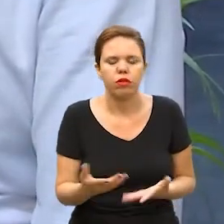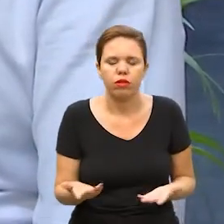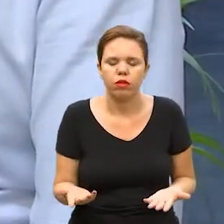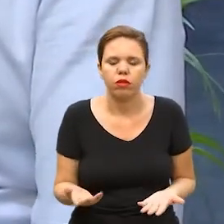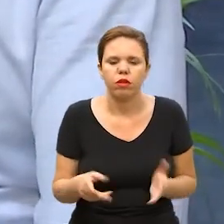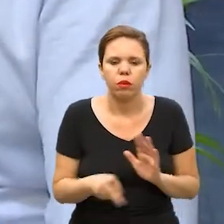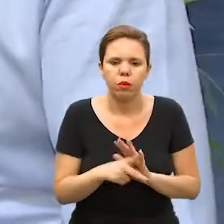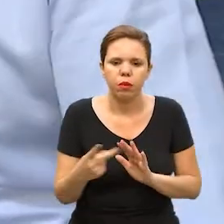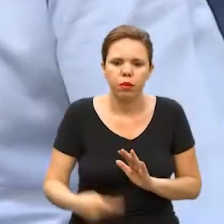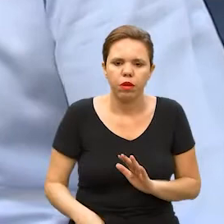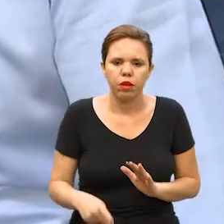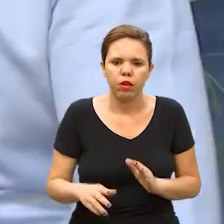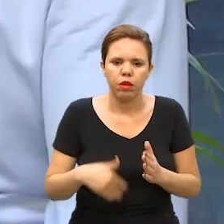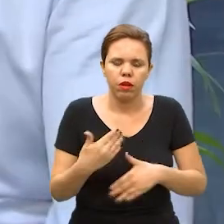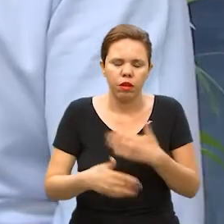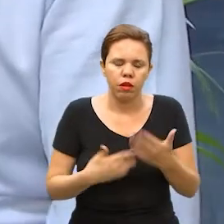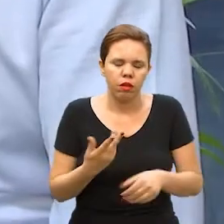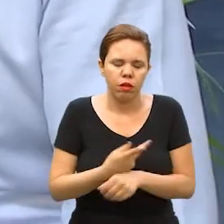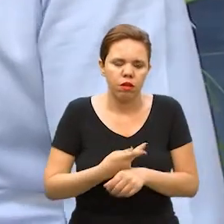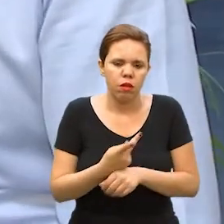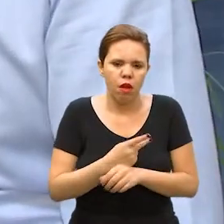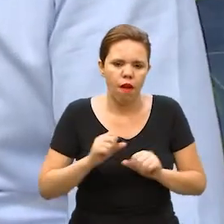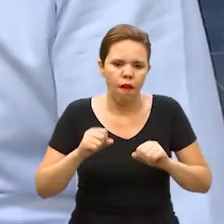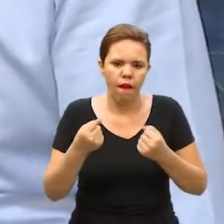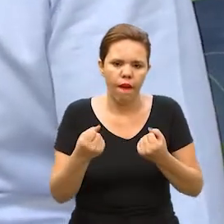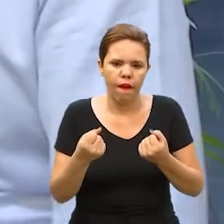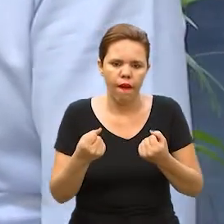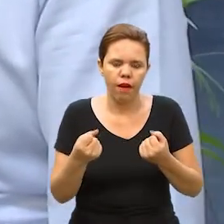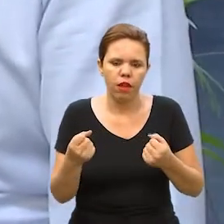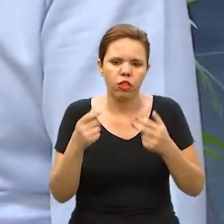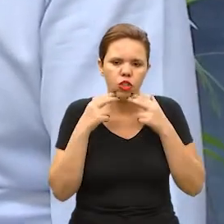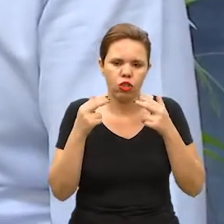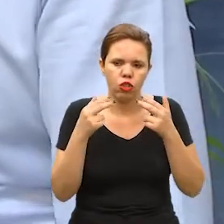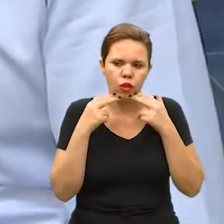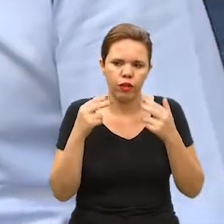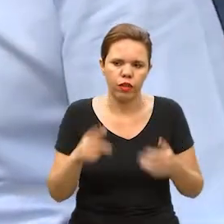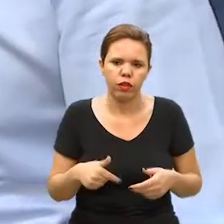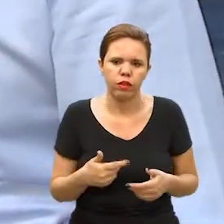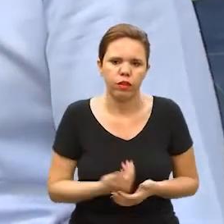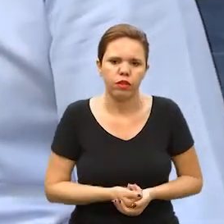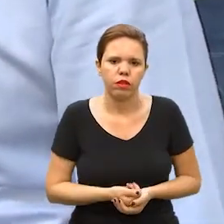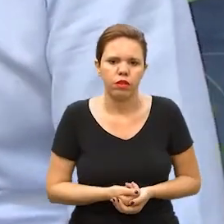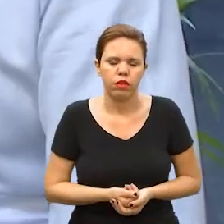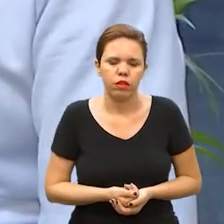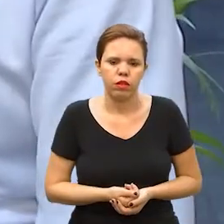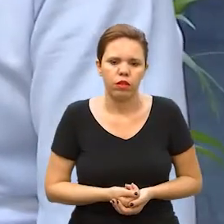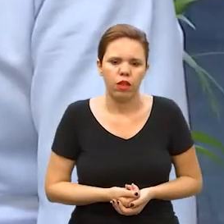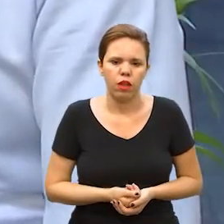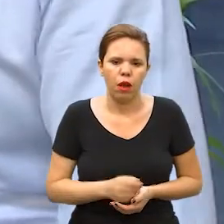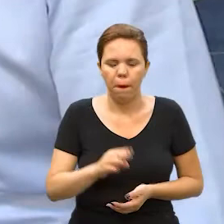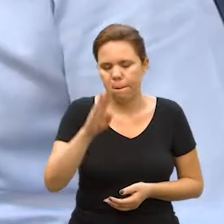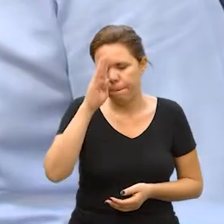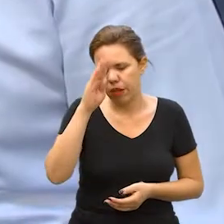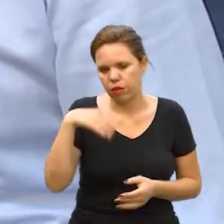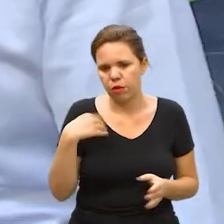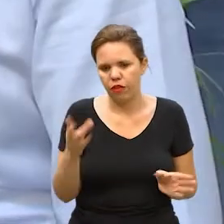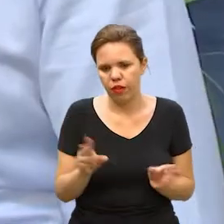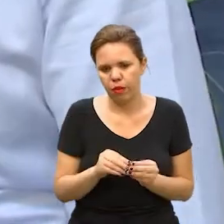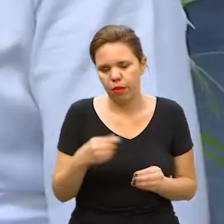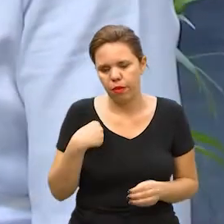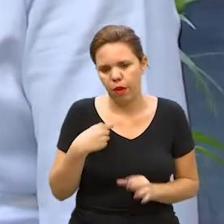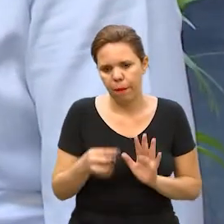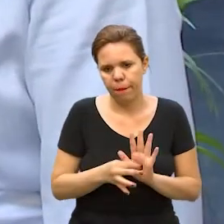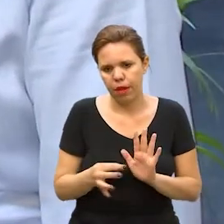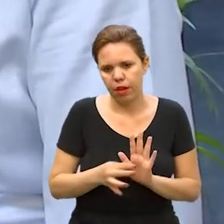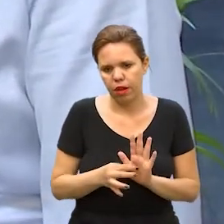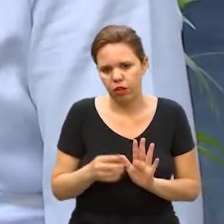essa própria constante busca pela renovação e pela inovação é o ingrediente final que, na minha visão, tudo isso que